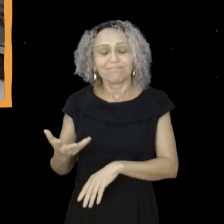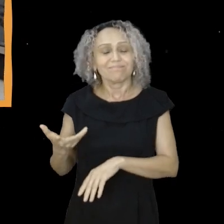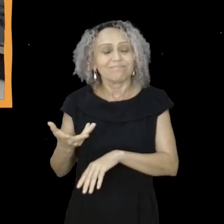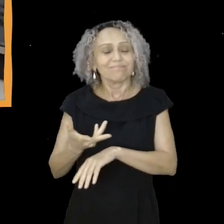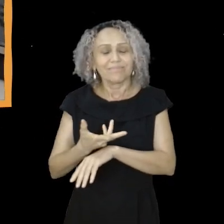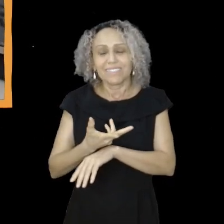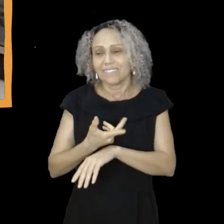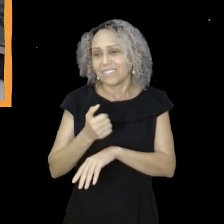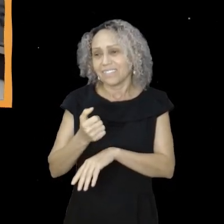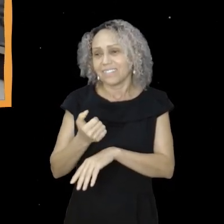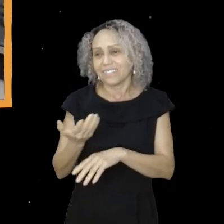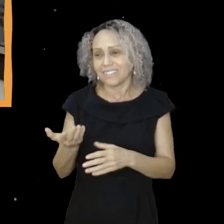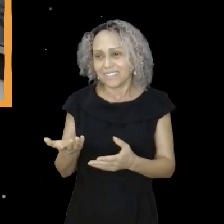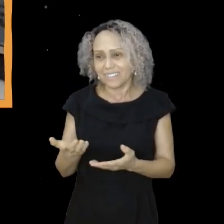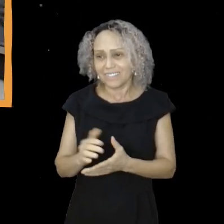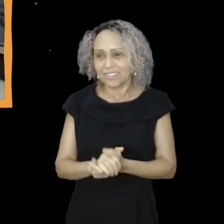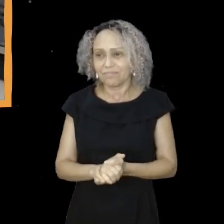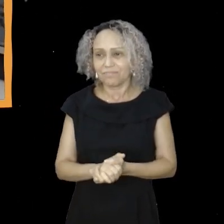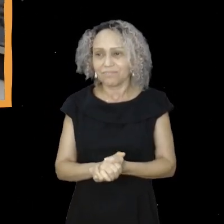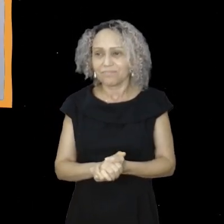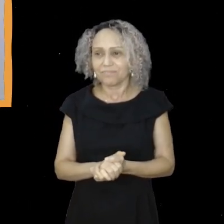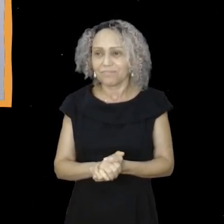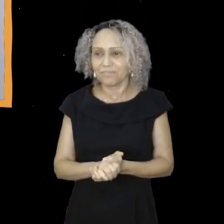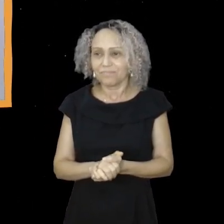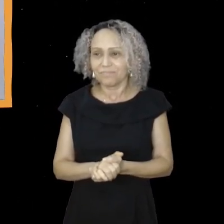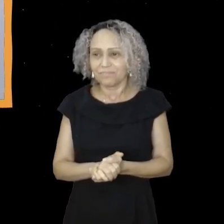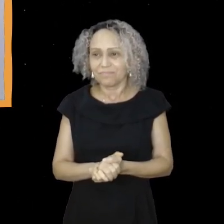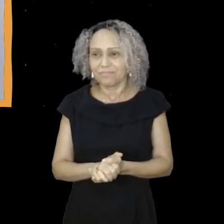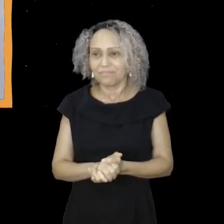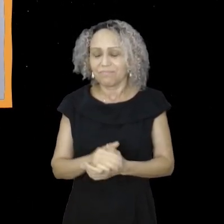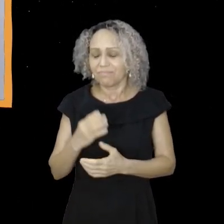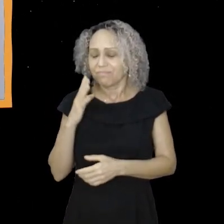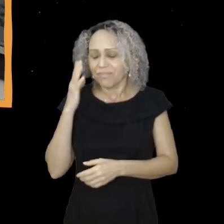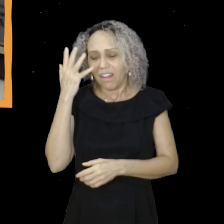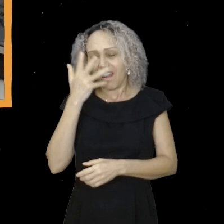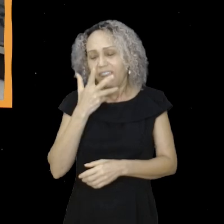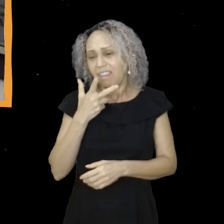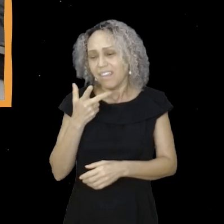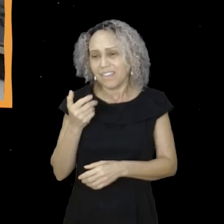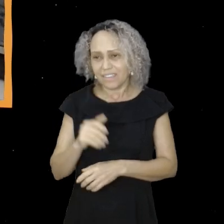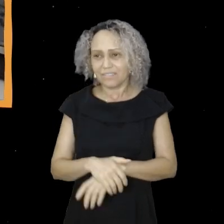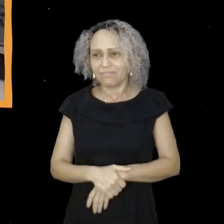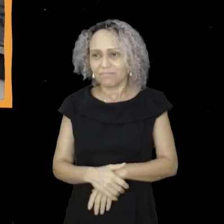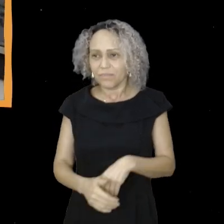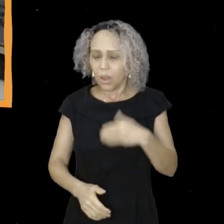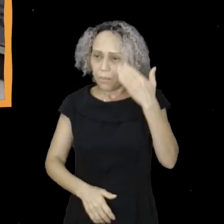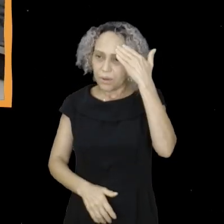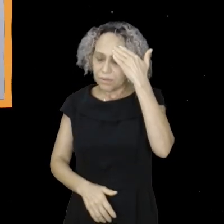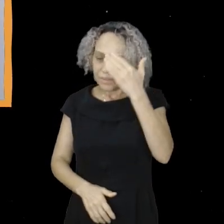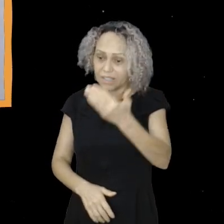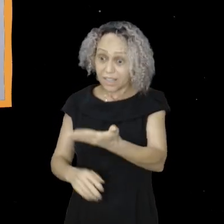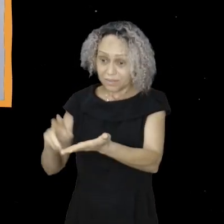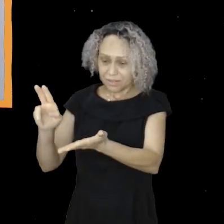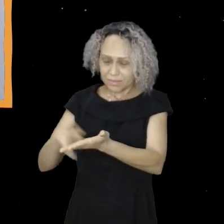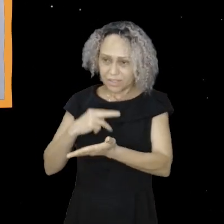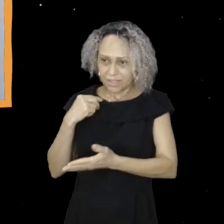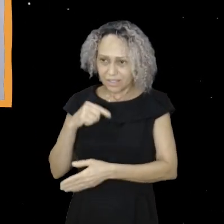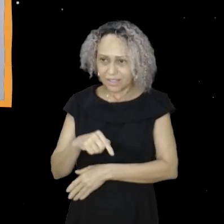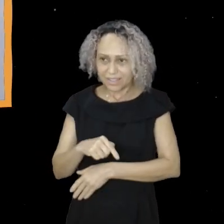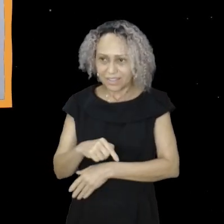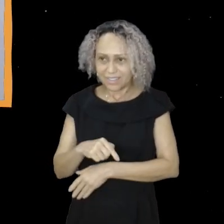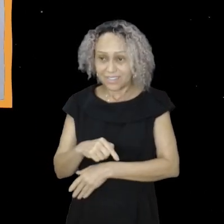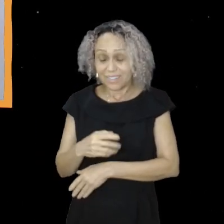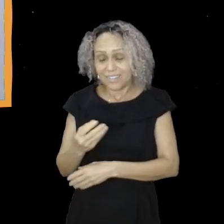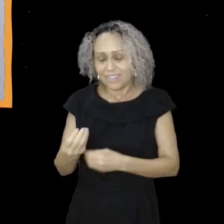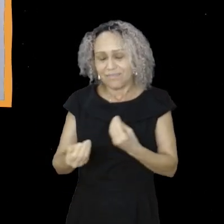Diário da Isadora vale ouro. Muito linda, muito linda. Muito obrigada pela mensagem, Isadora. Gente, como não amar?